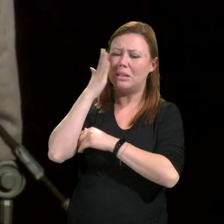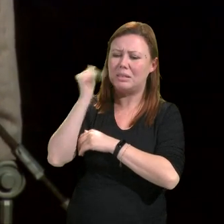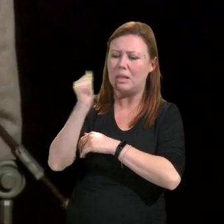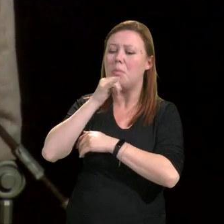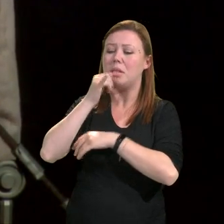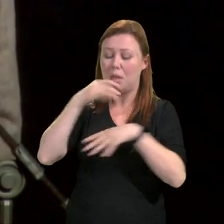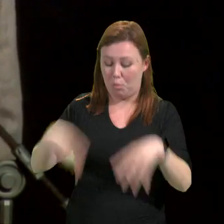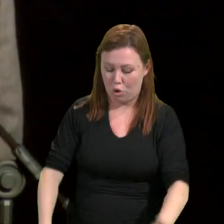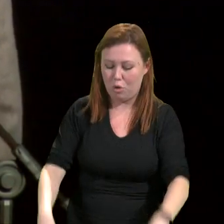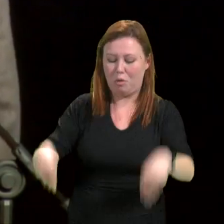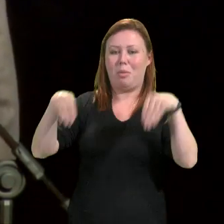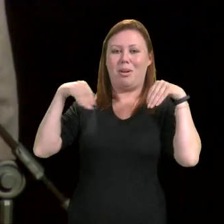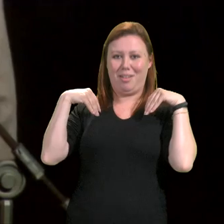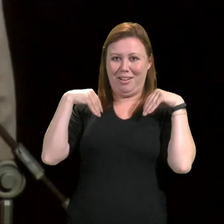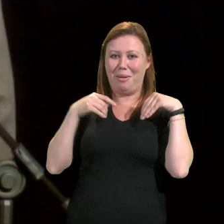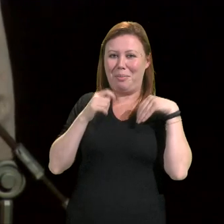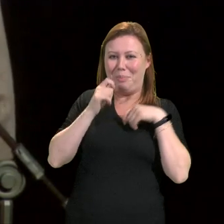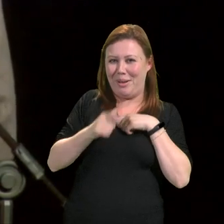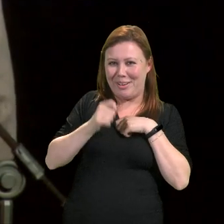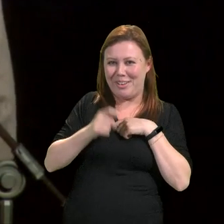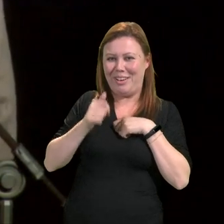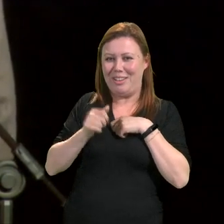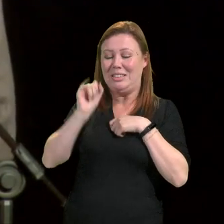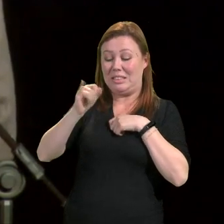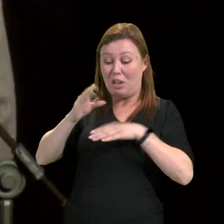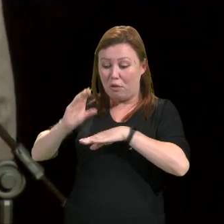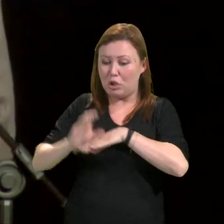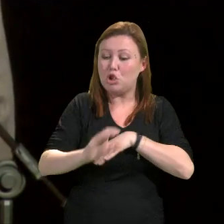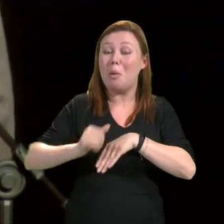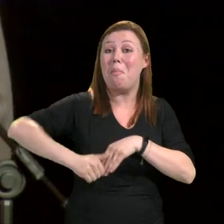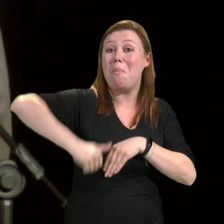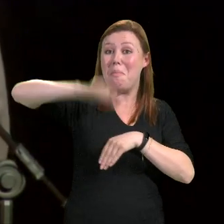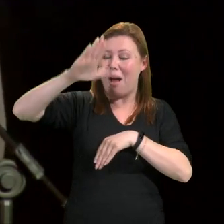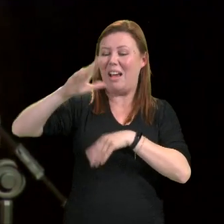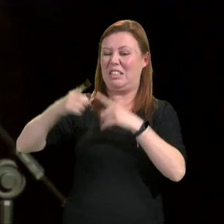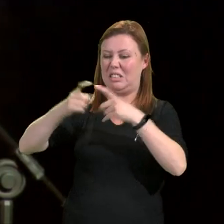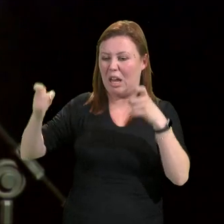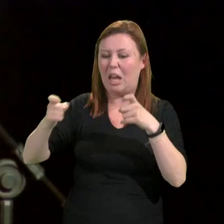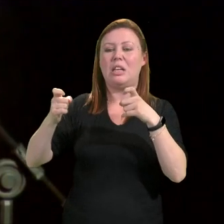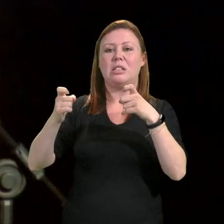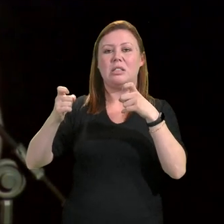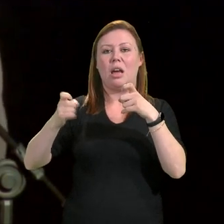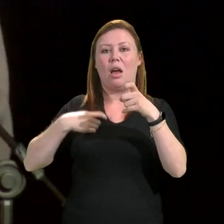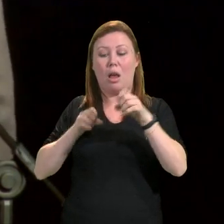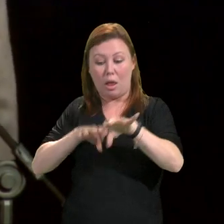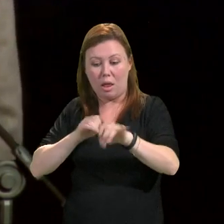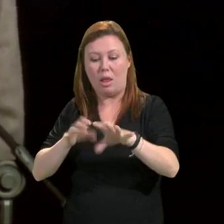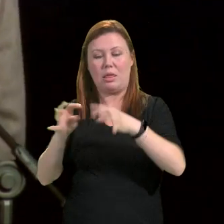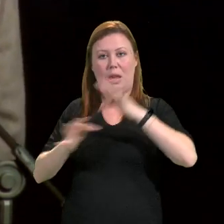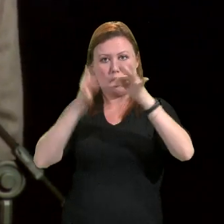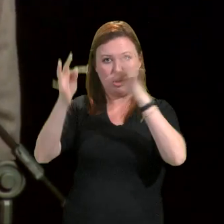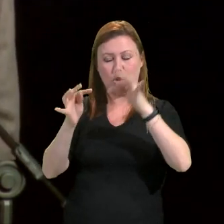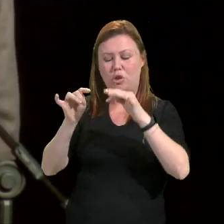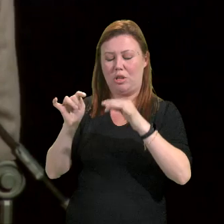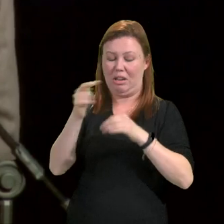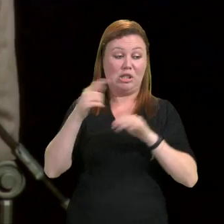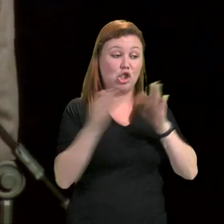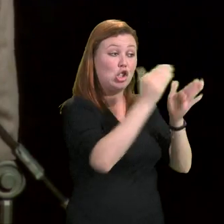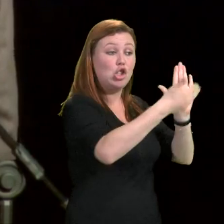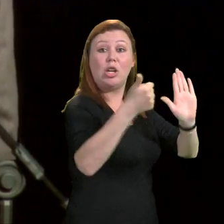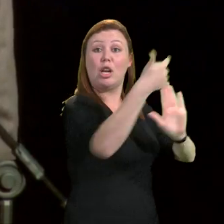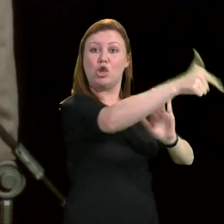é curto, e investir mais dinheiro em ciência, tecnologia e inovação e educação significa tirar dinheiro de outras áreas, você acha que o governo deve